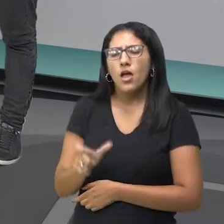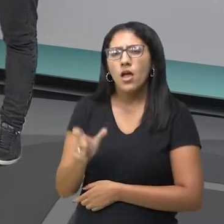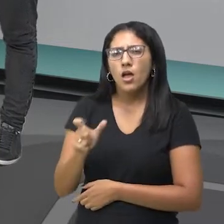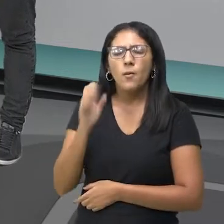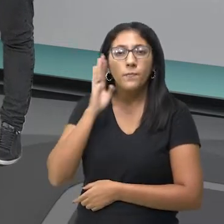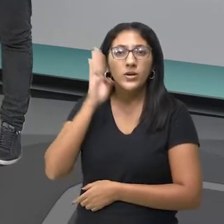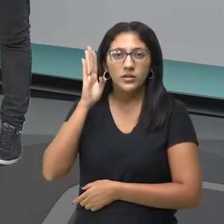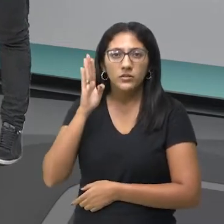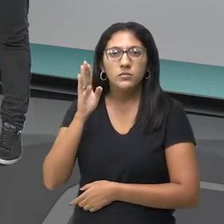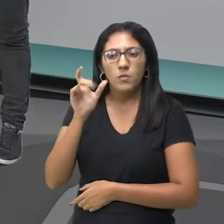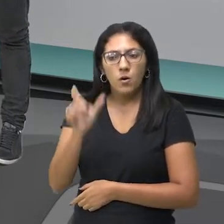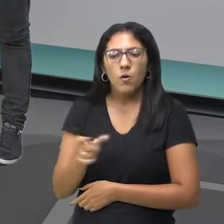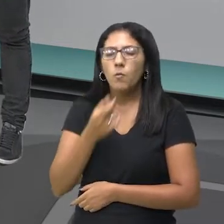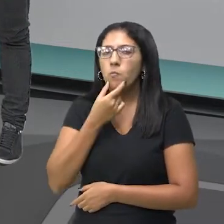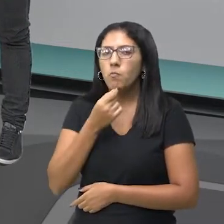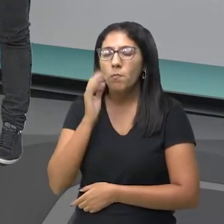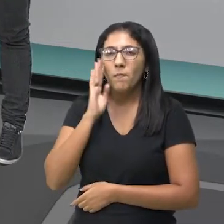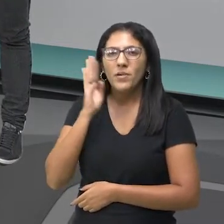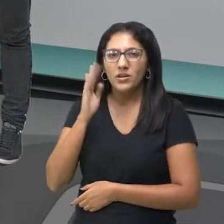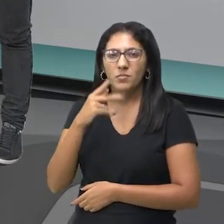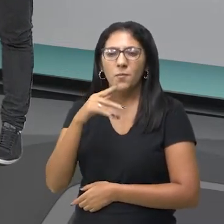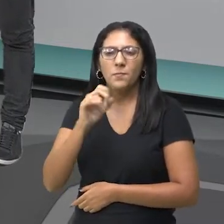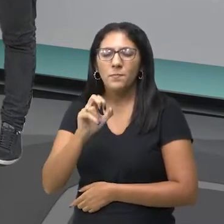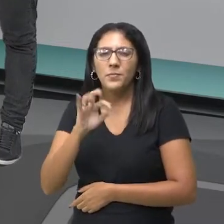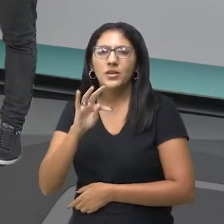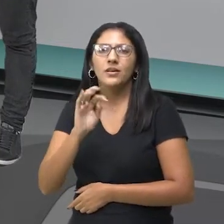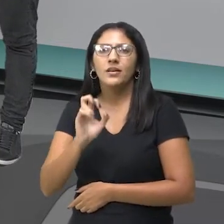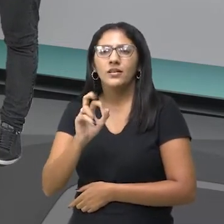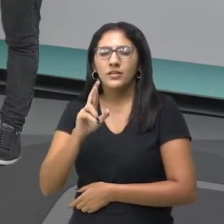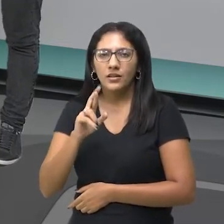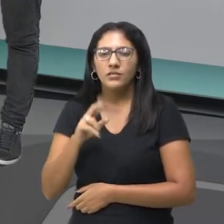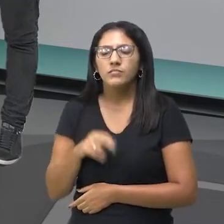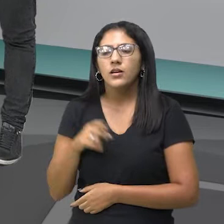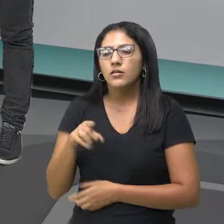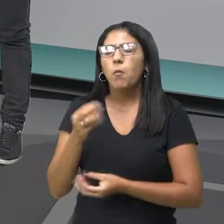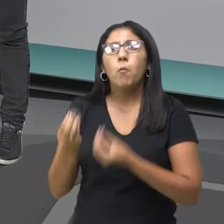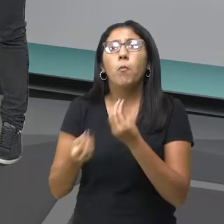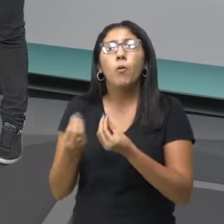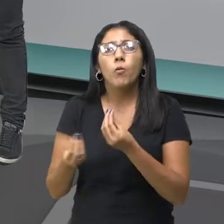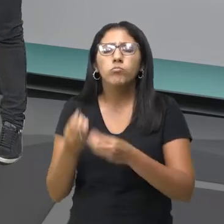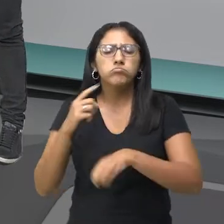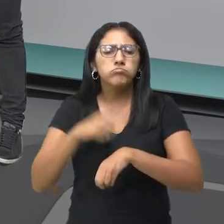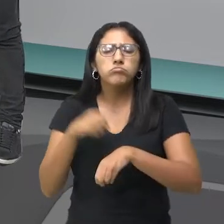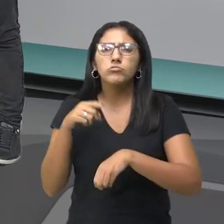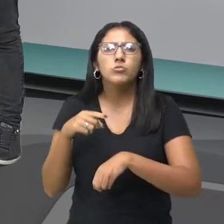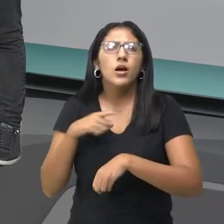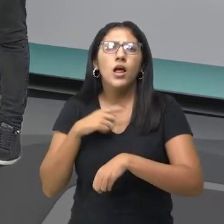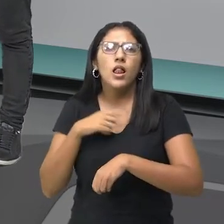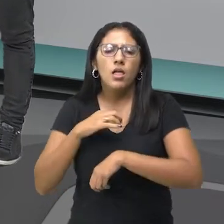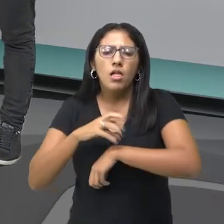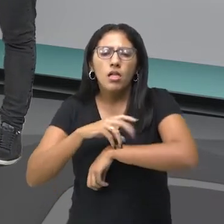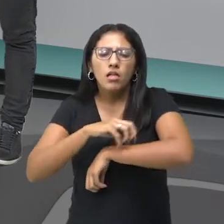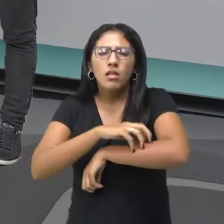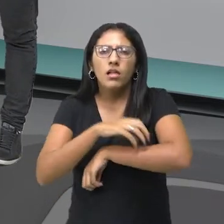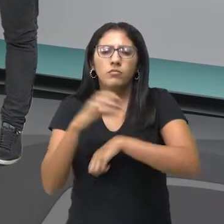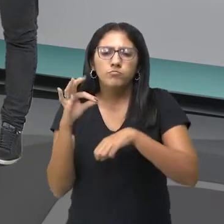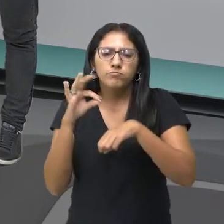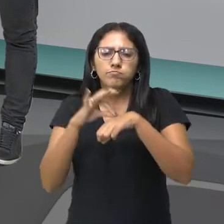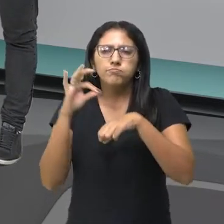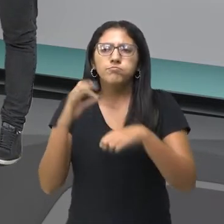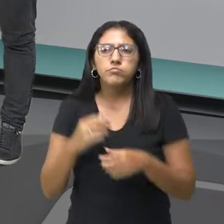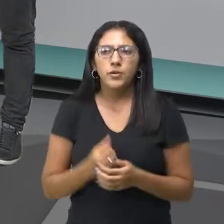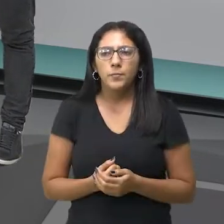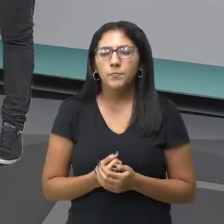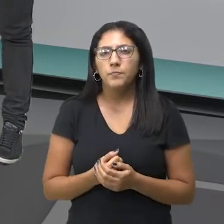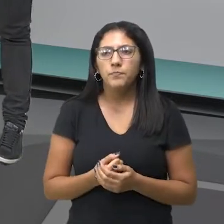claro, o ator que interpretou, certo, esse personagem, e a forma como ele adquiriu os poderes com a ferroada. Observem que eu tenho aqui um